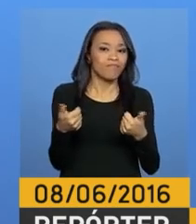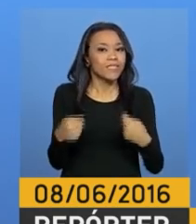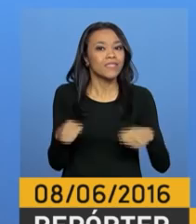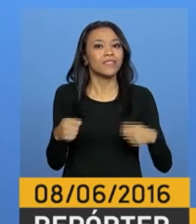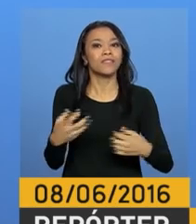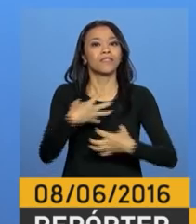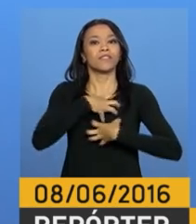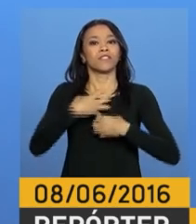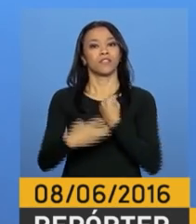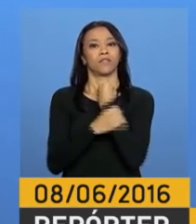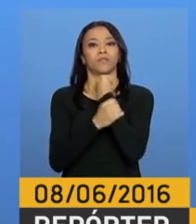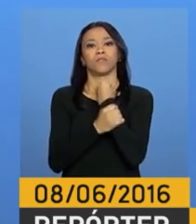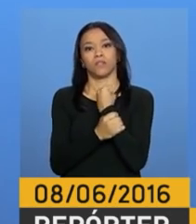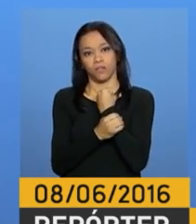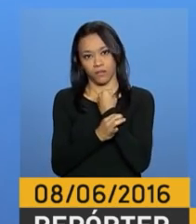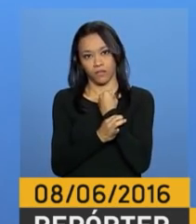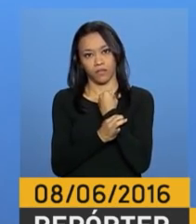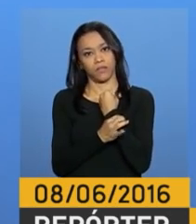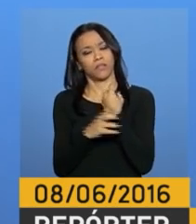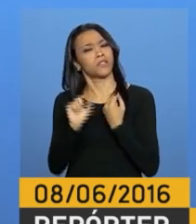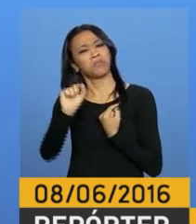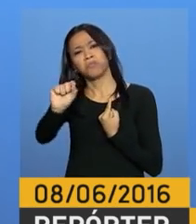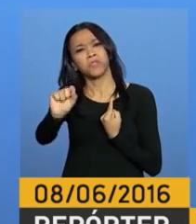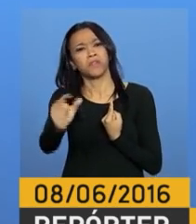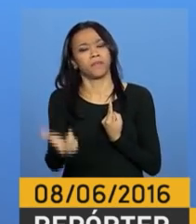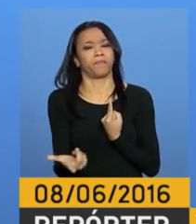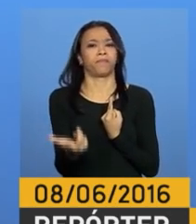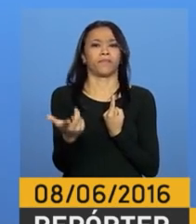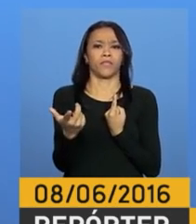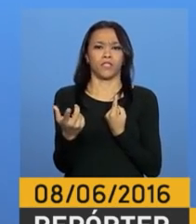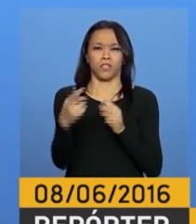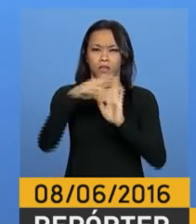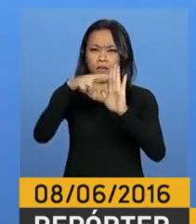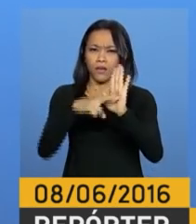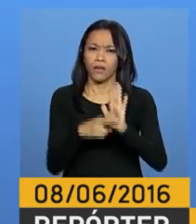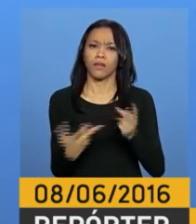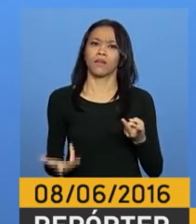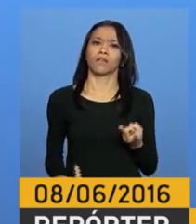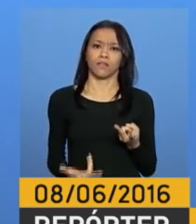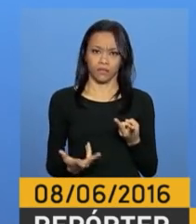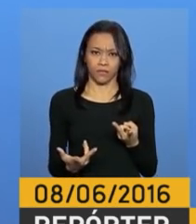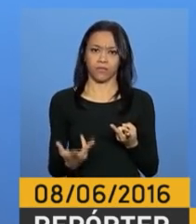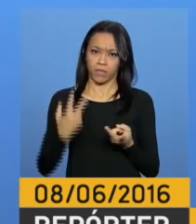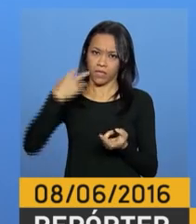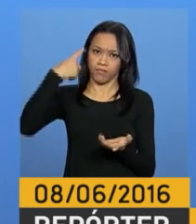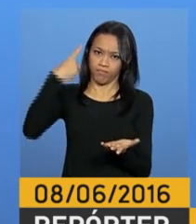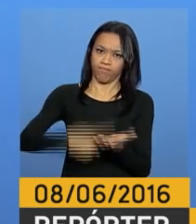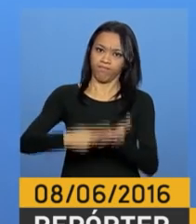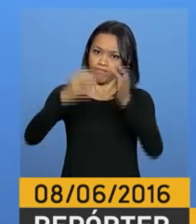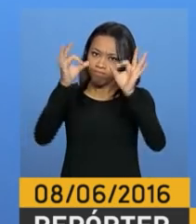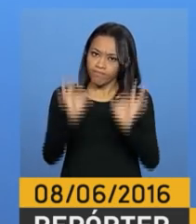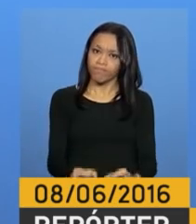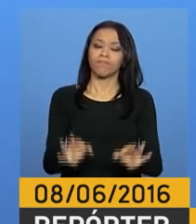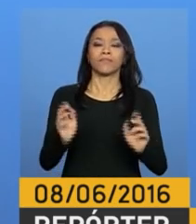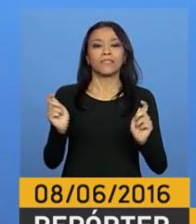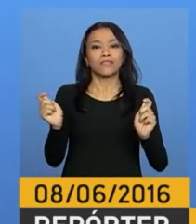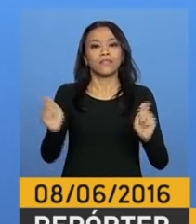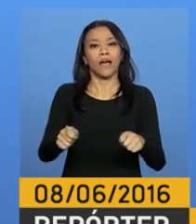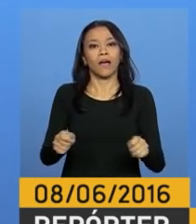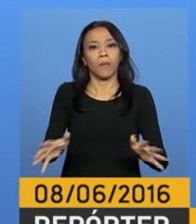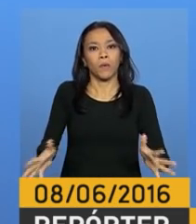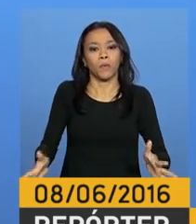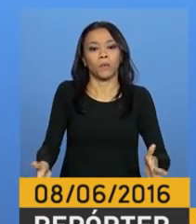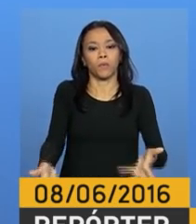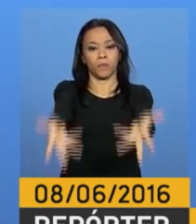necessária se segurança de retorno segurança de regras para que realmente deslanche esses